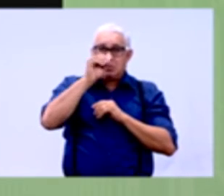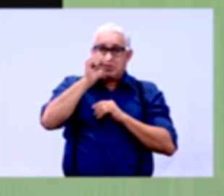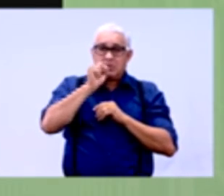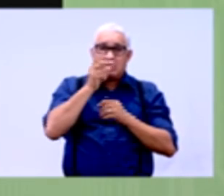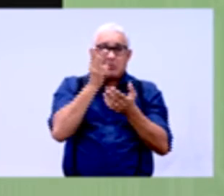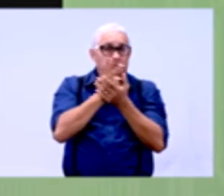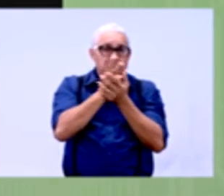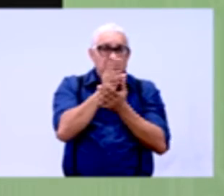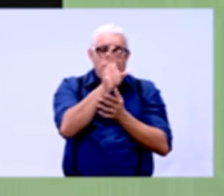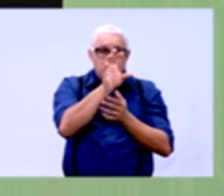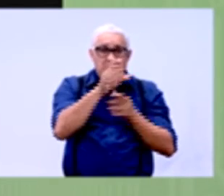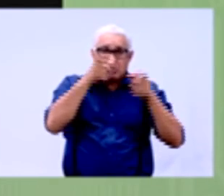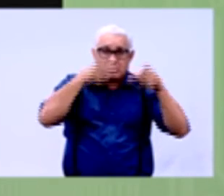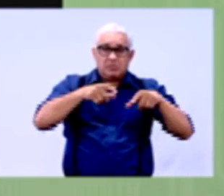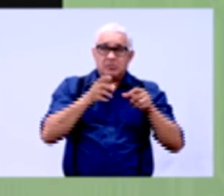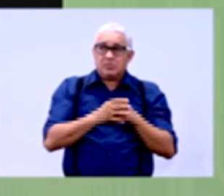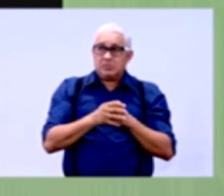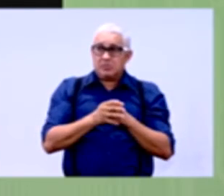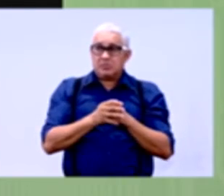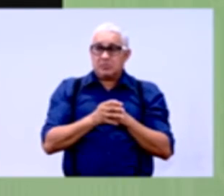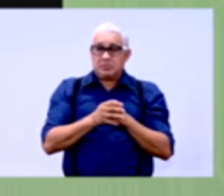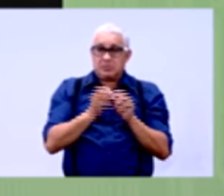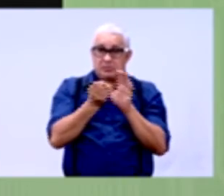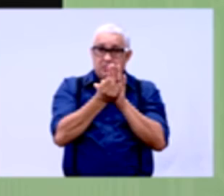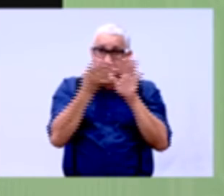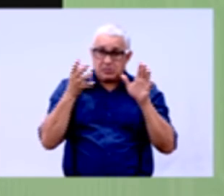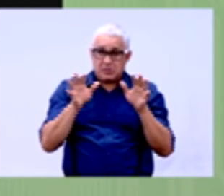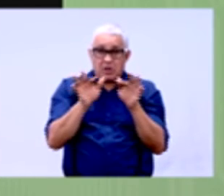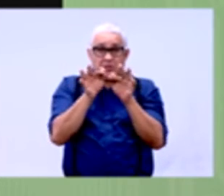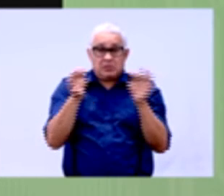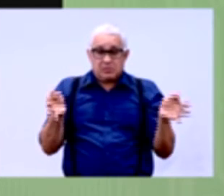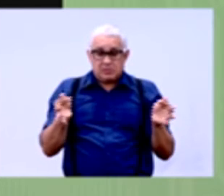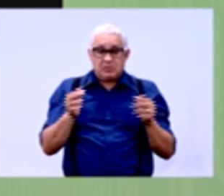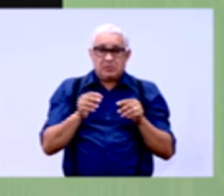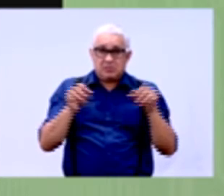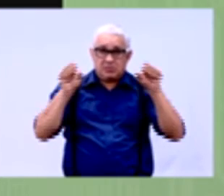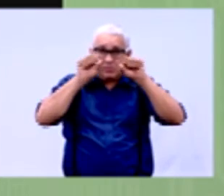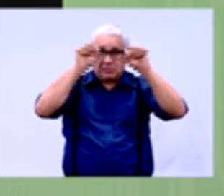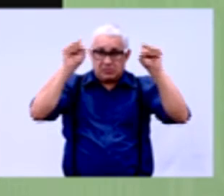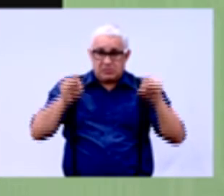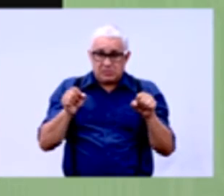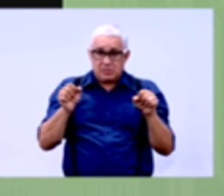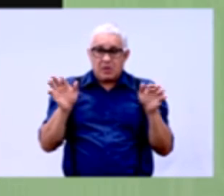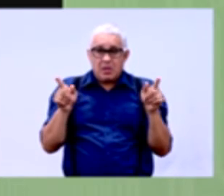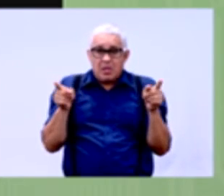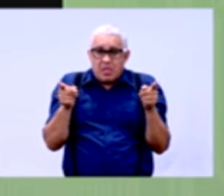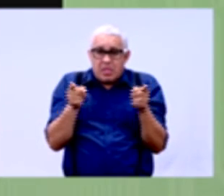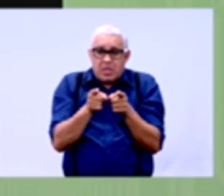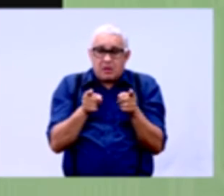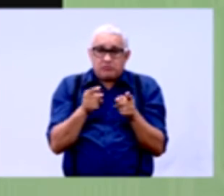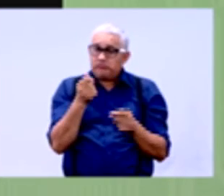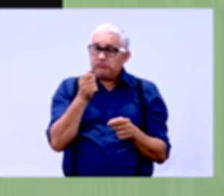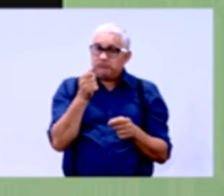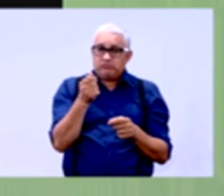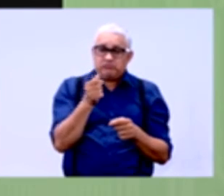lugar. Quando é uma aplicação simples, um sistema menor, não há muito problema. Agora, quando nós começamos